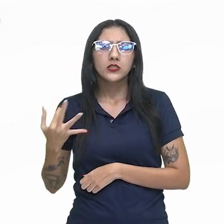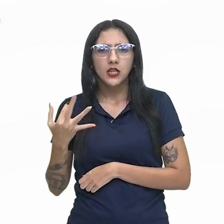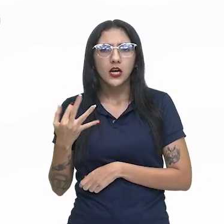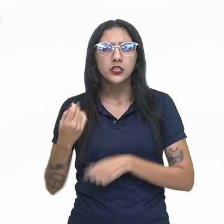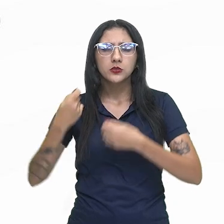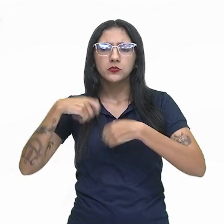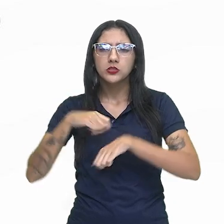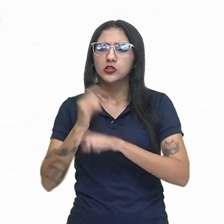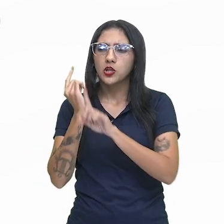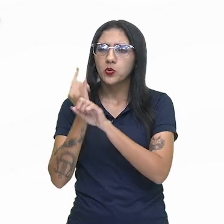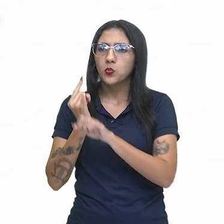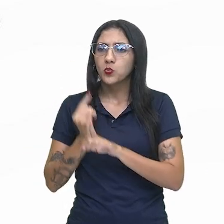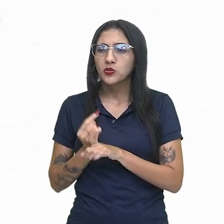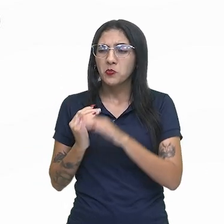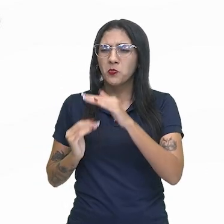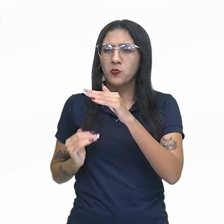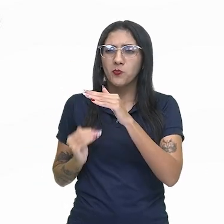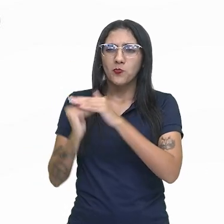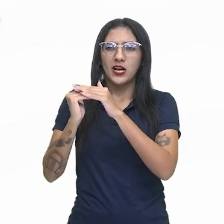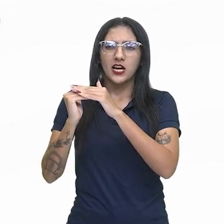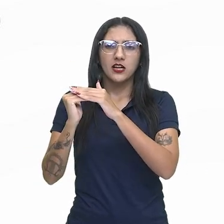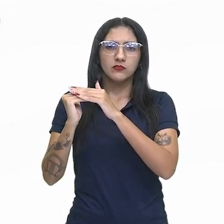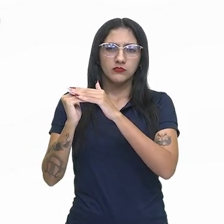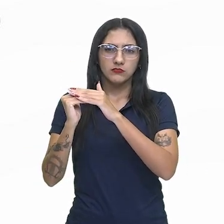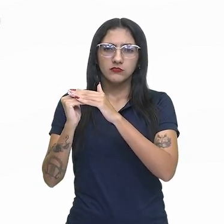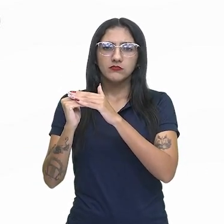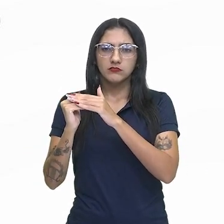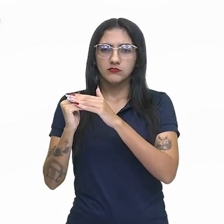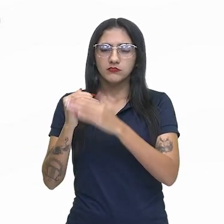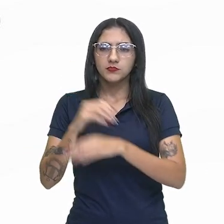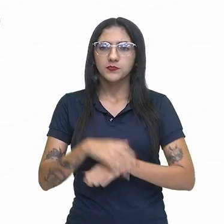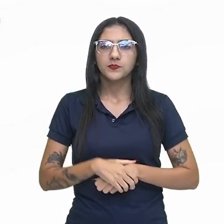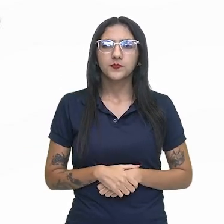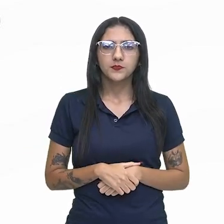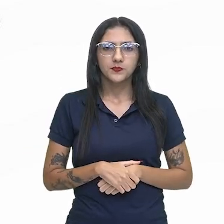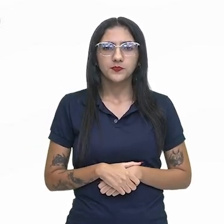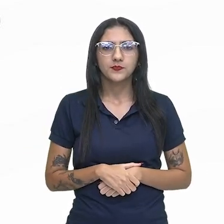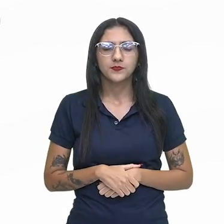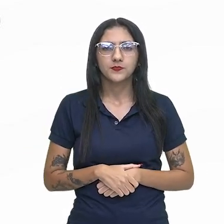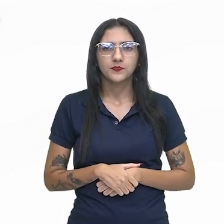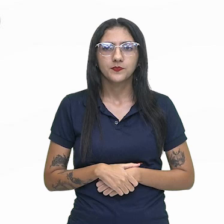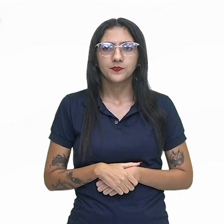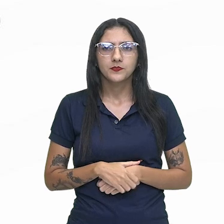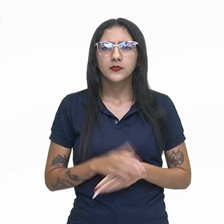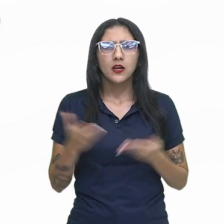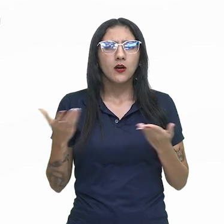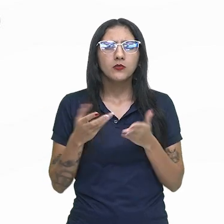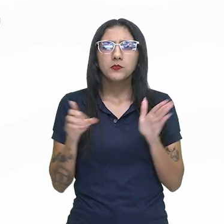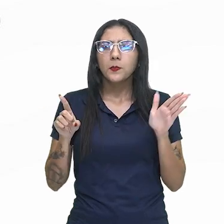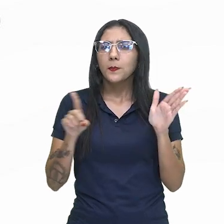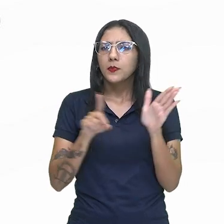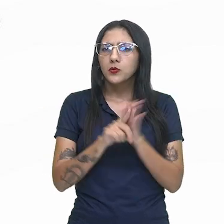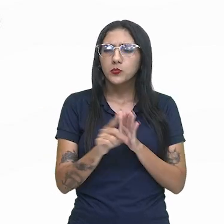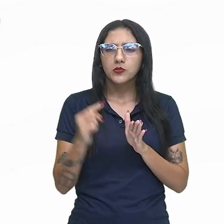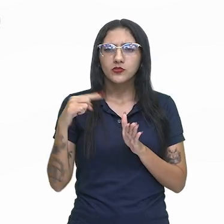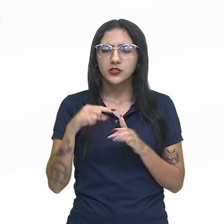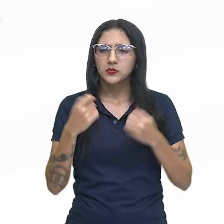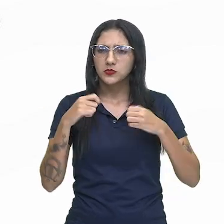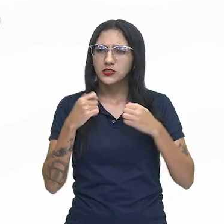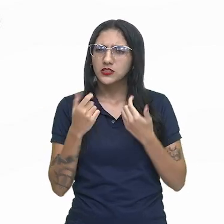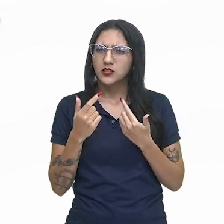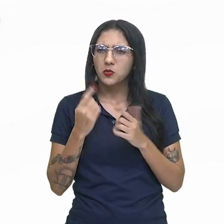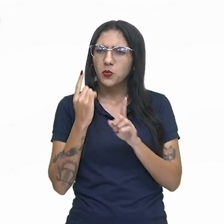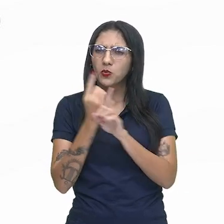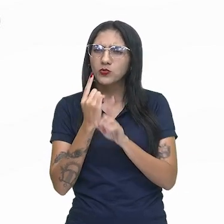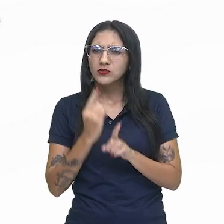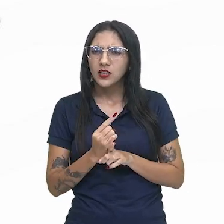obtém o lucro máximo possível, tá? Aí eu te pergunto, ele quer que a gente calcule o lucro